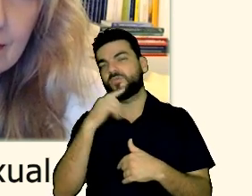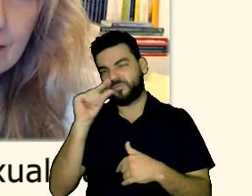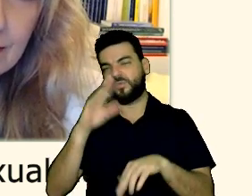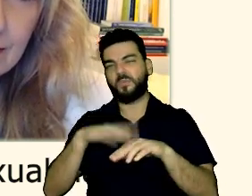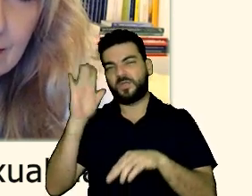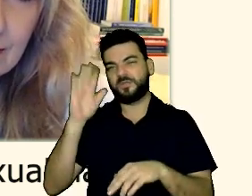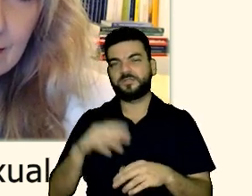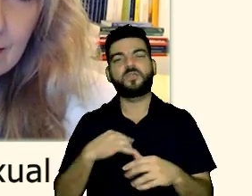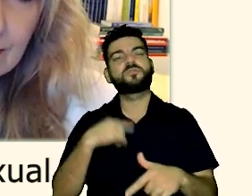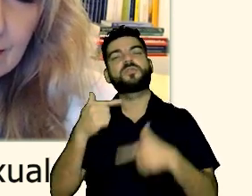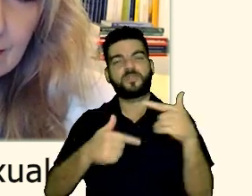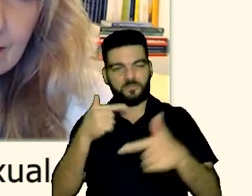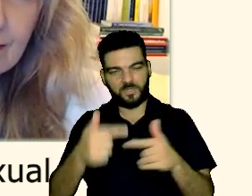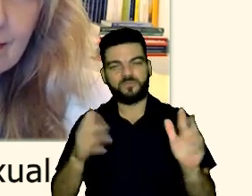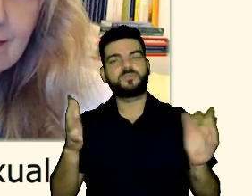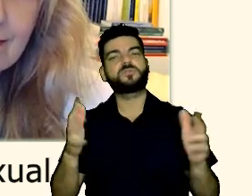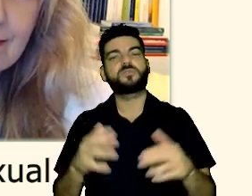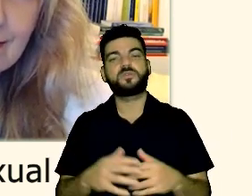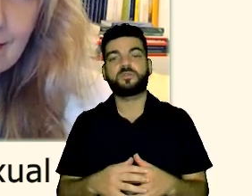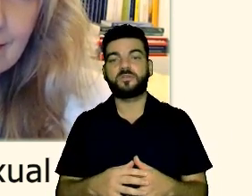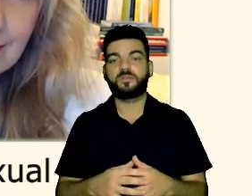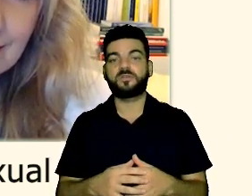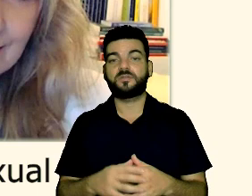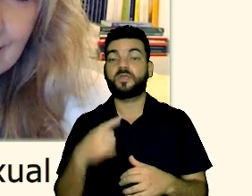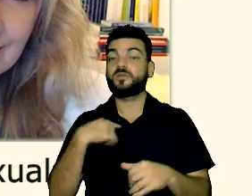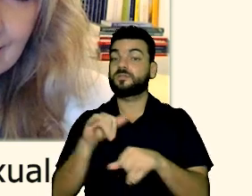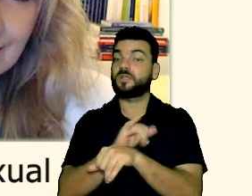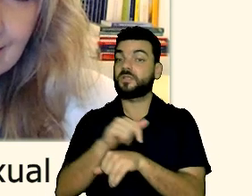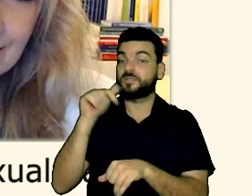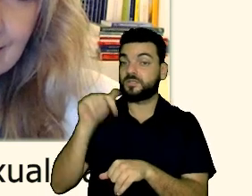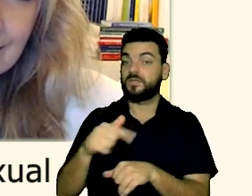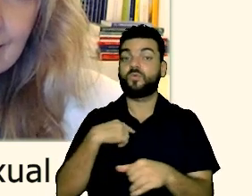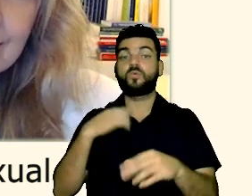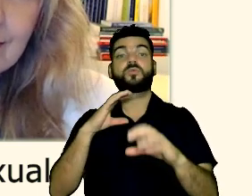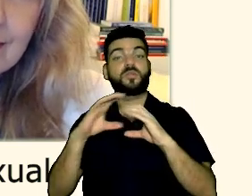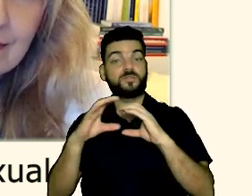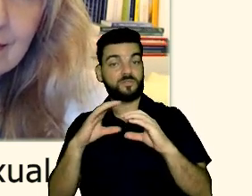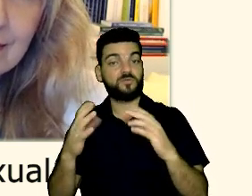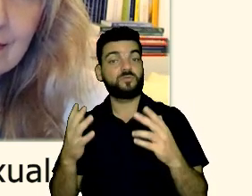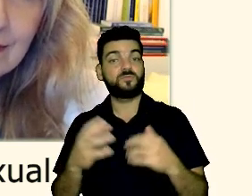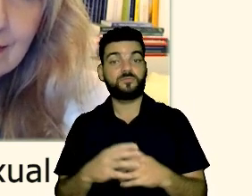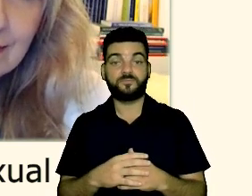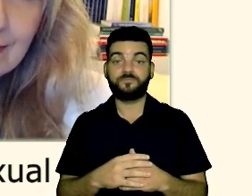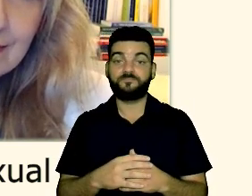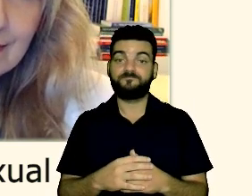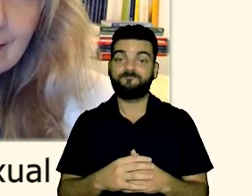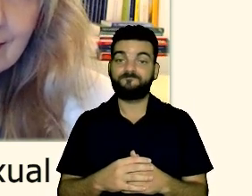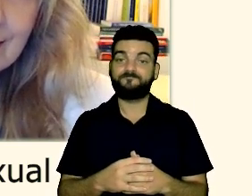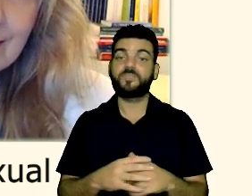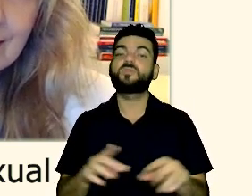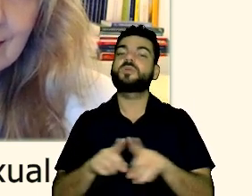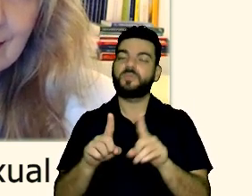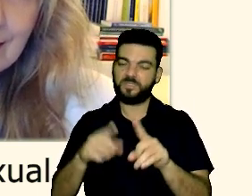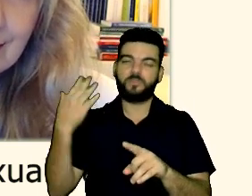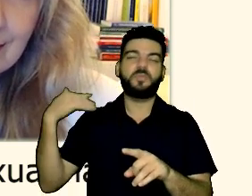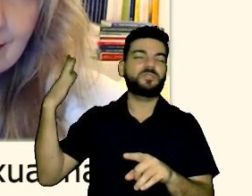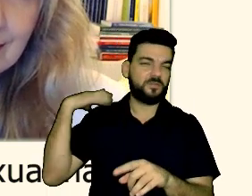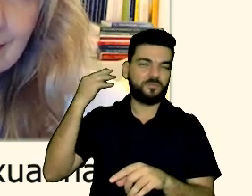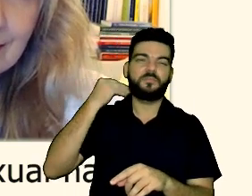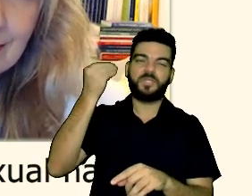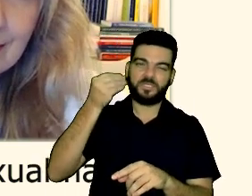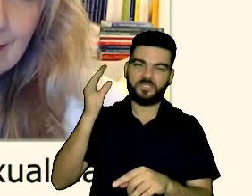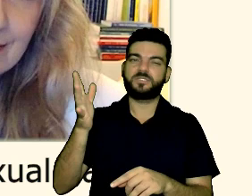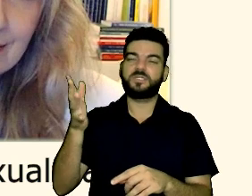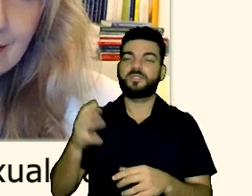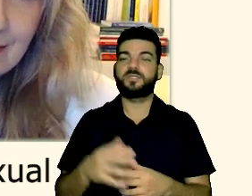interpessoal, agora eu vou falar um pouquinho da comunicação institucional, que é uma área da qual eu tenho um pouco mais de familiaridade, por trabalhei um tempo no